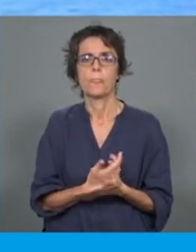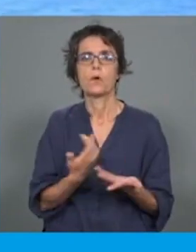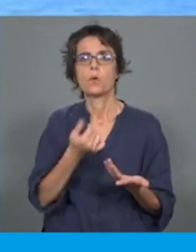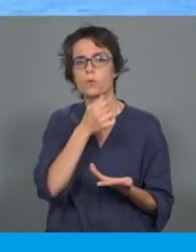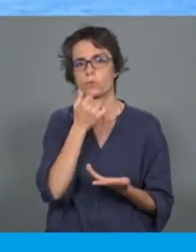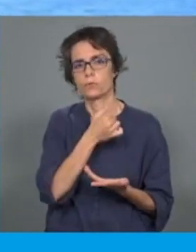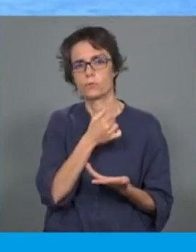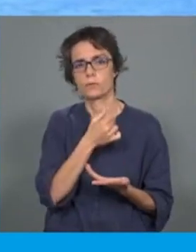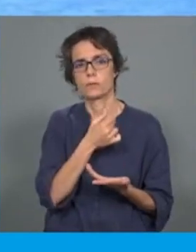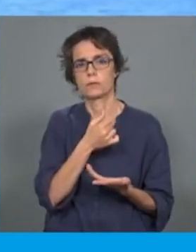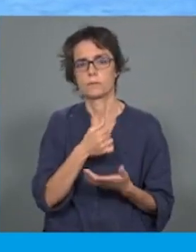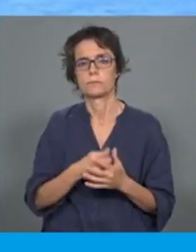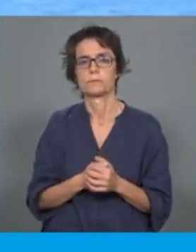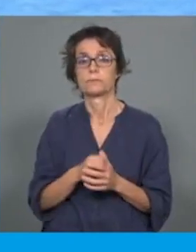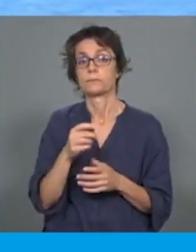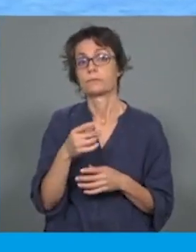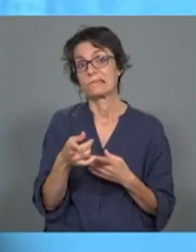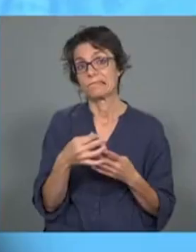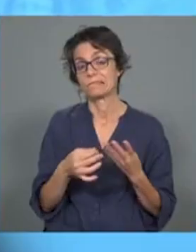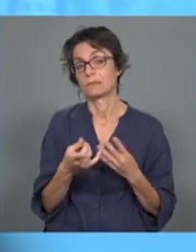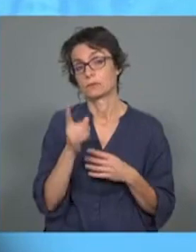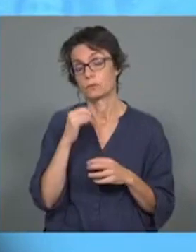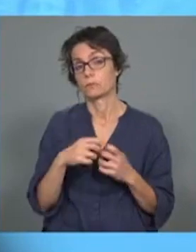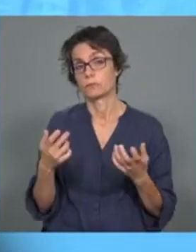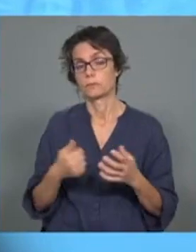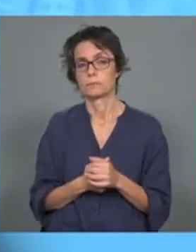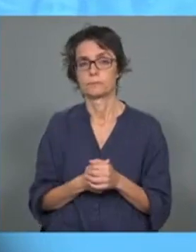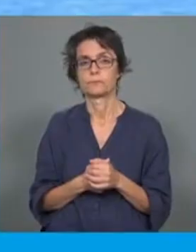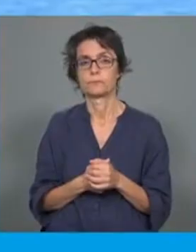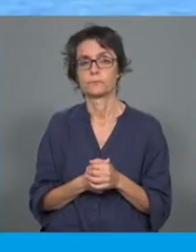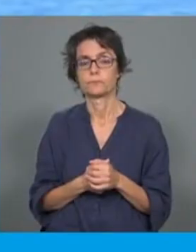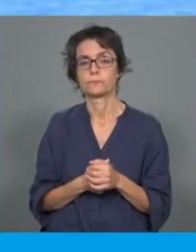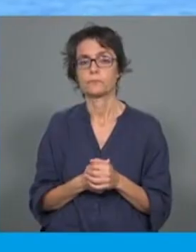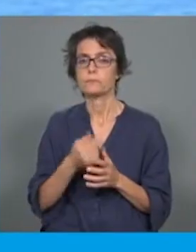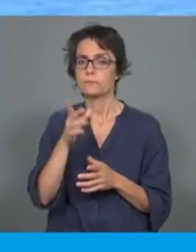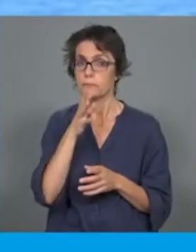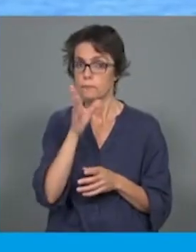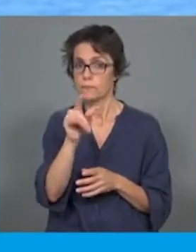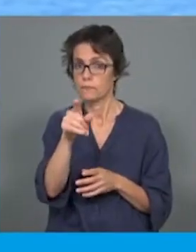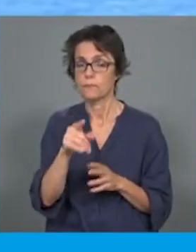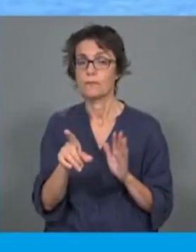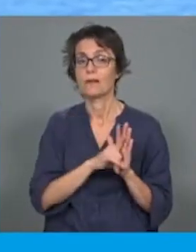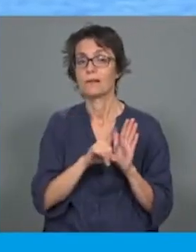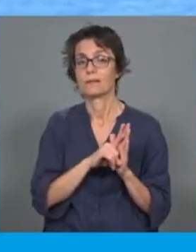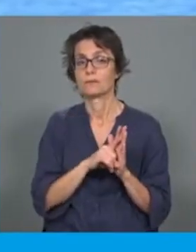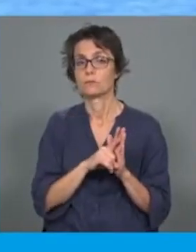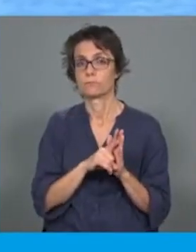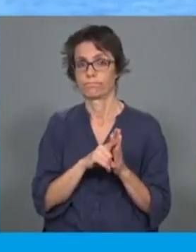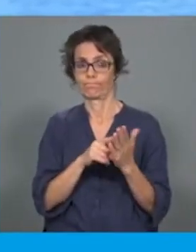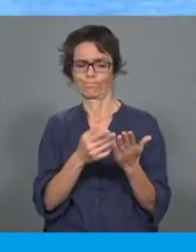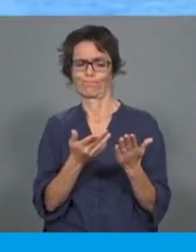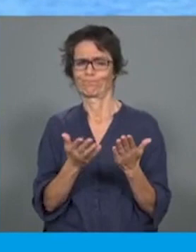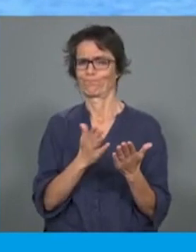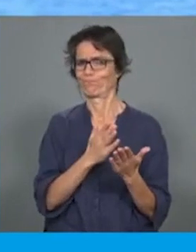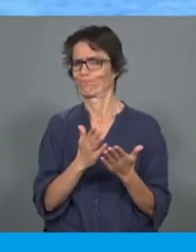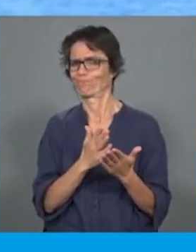insuportável. E esse critério aqui é o problema. Já agora, e para terminar, creio que a lei ainda está mais ambígua. Nunca se pode